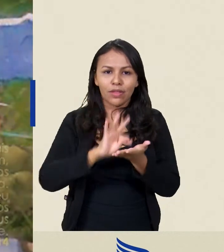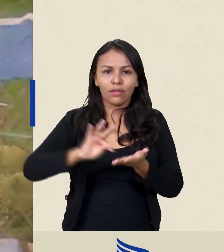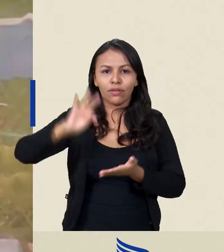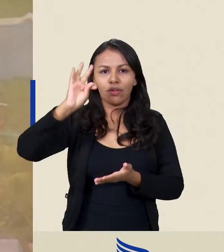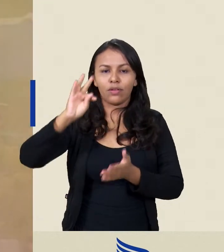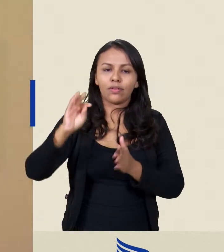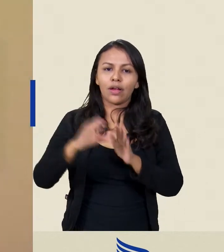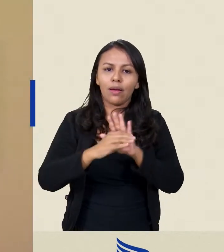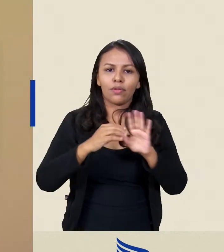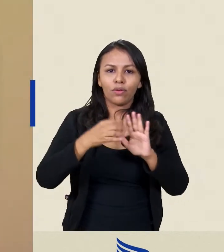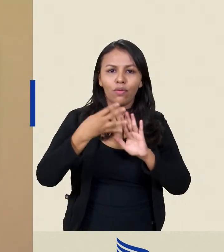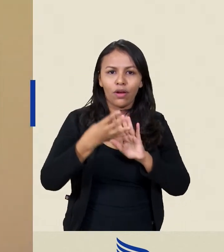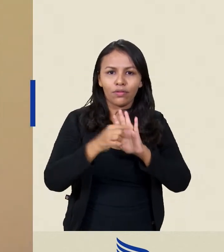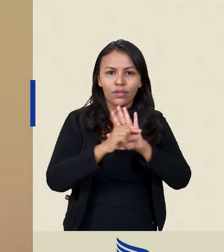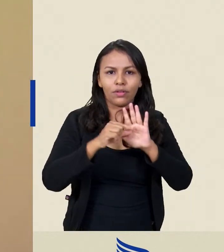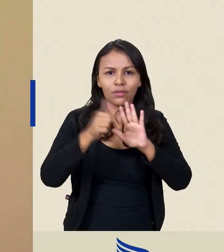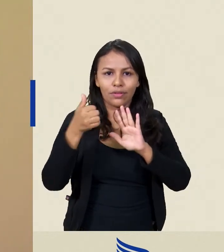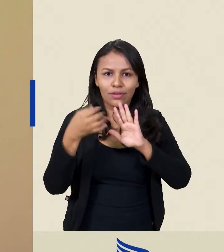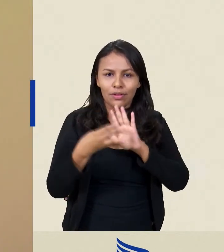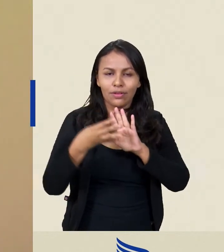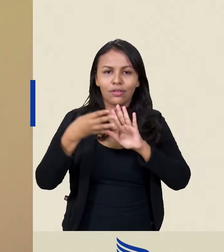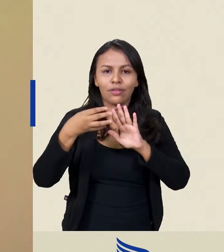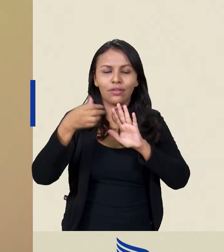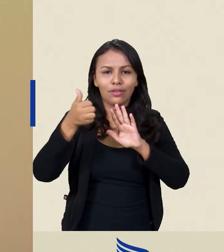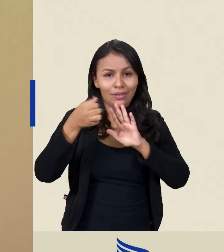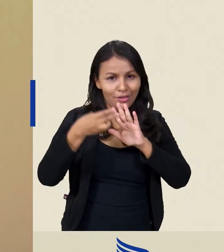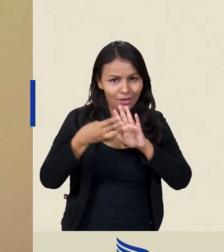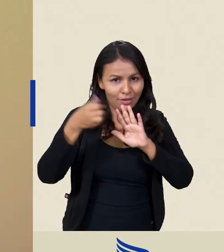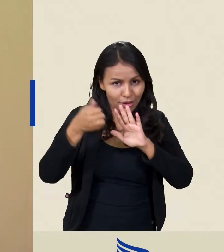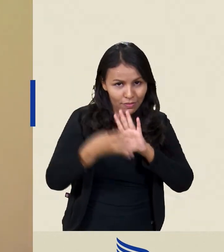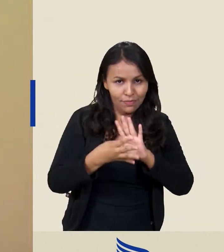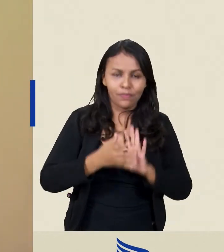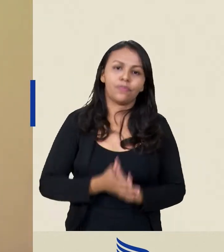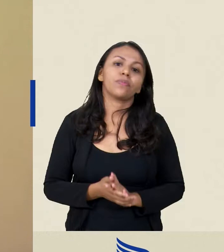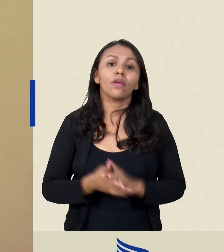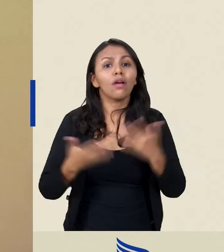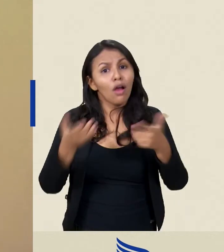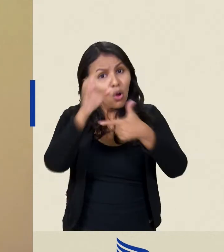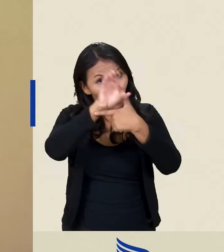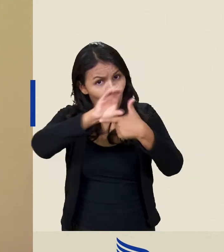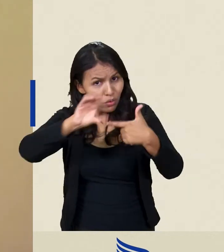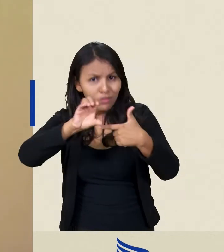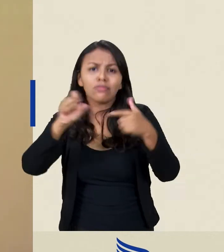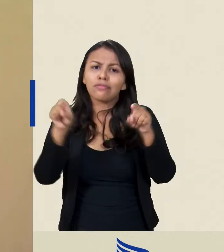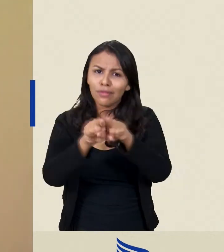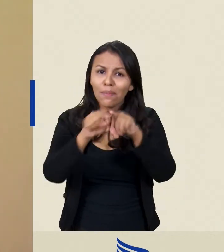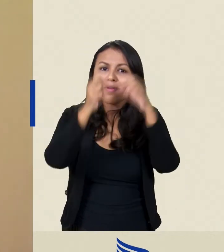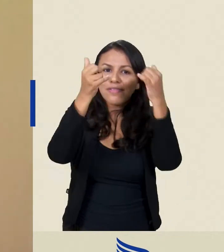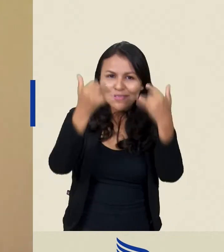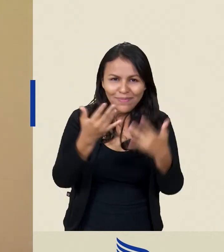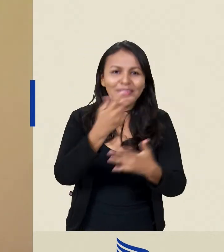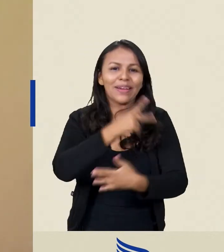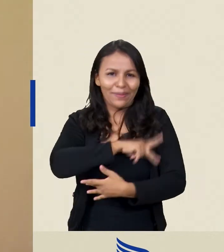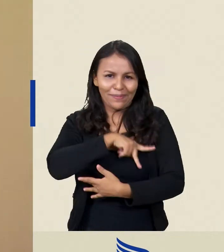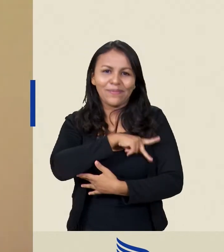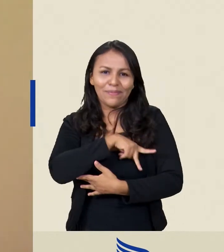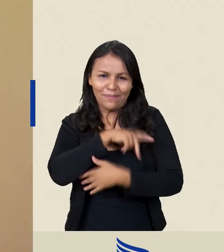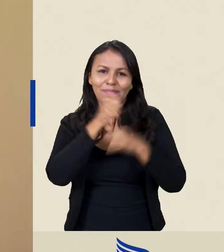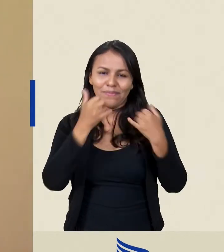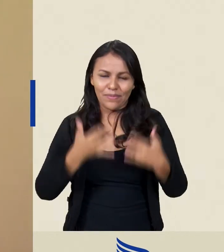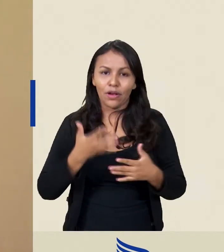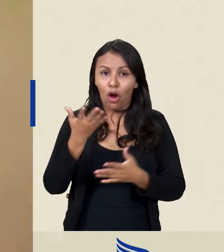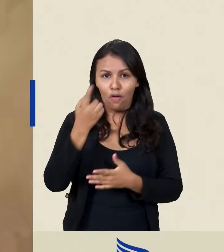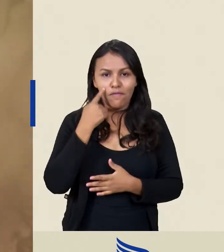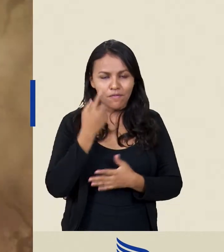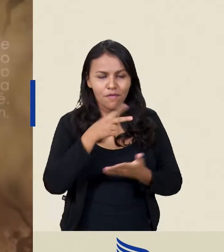14. Na carta aos Coríntios, o tema da ressurreição também foi enfatizado por Paulo. Acompanhe a